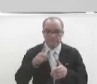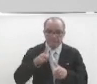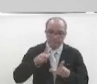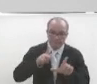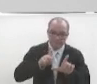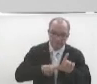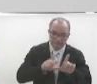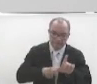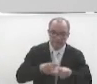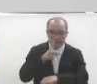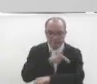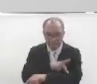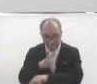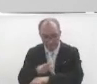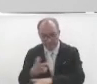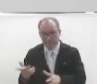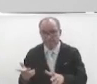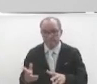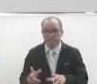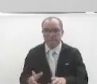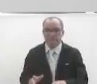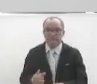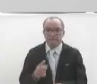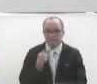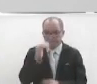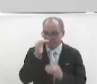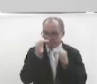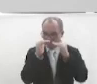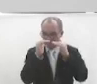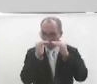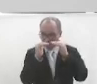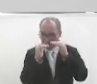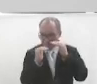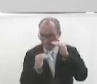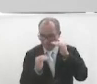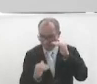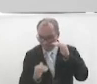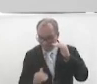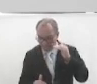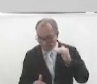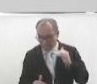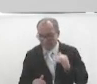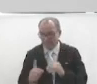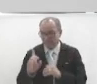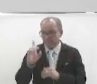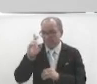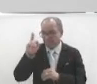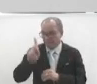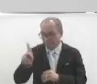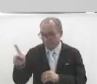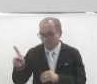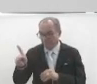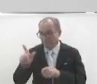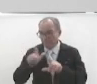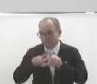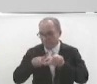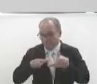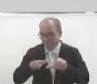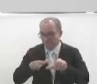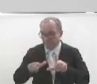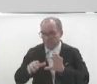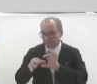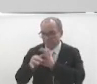pedagogia aquele foi fazendo um por um docente de licenciatura plena